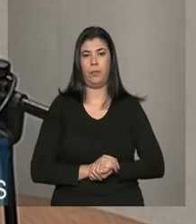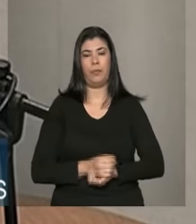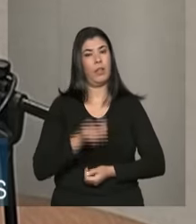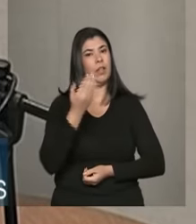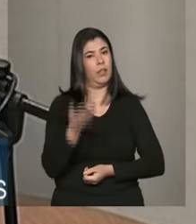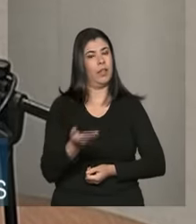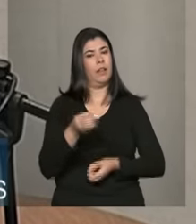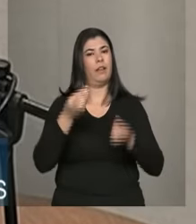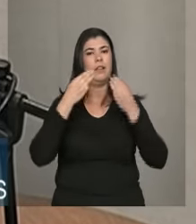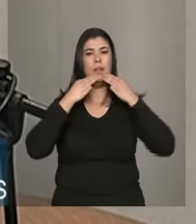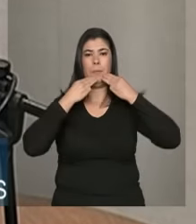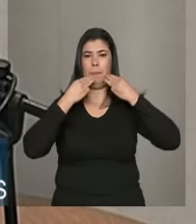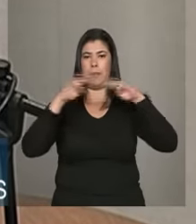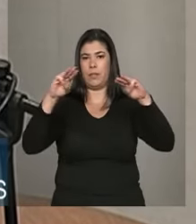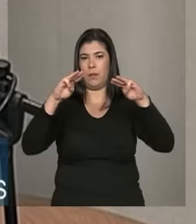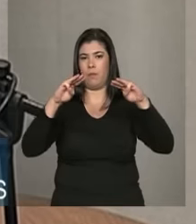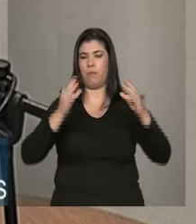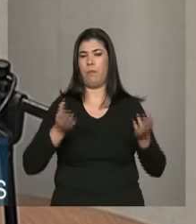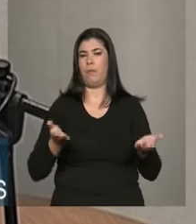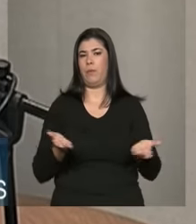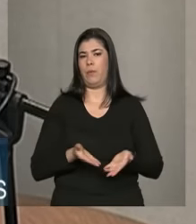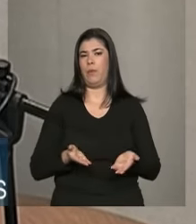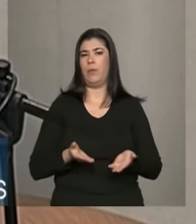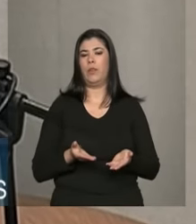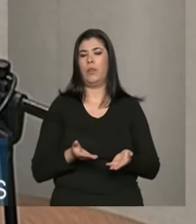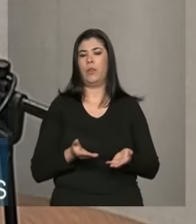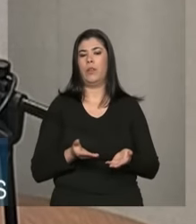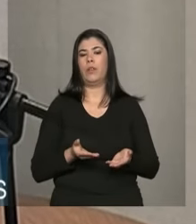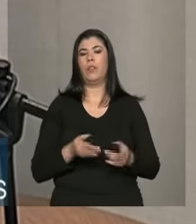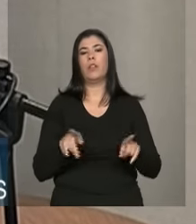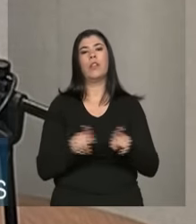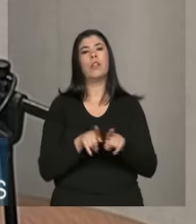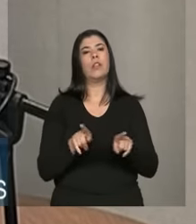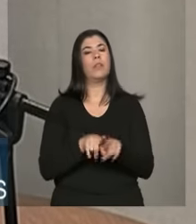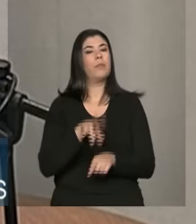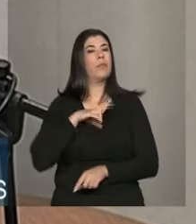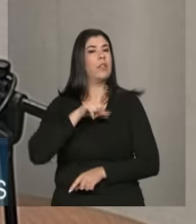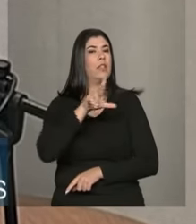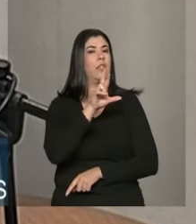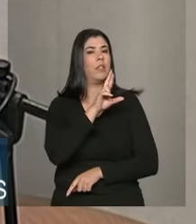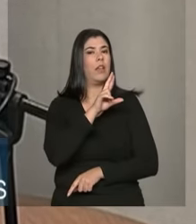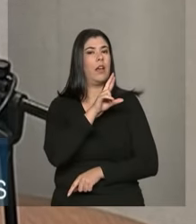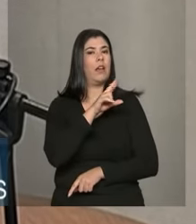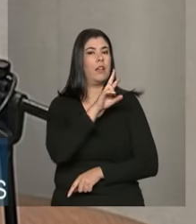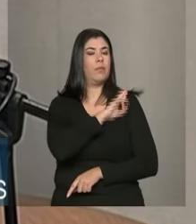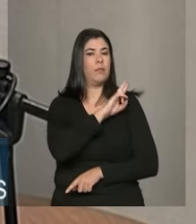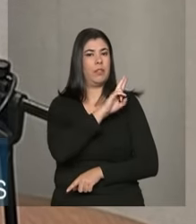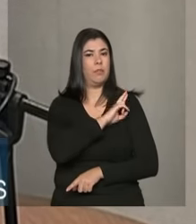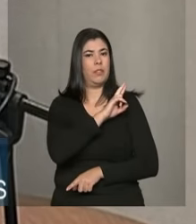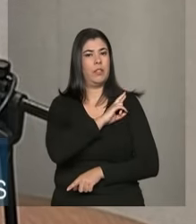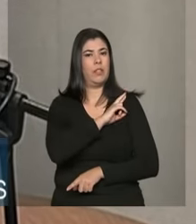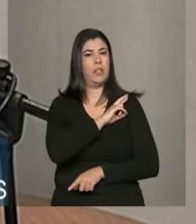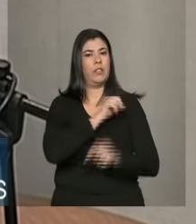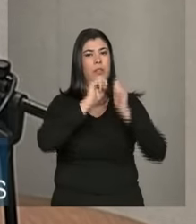nesta missão e na emissão da série de